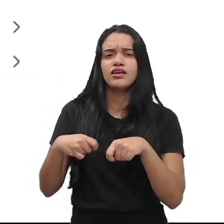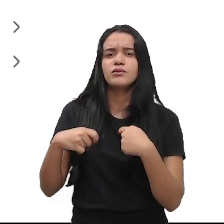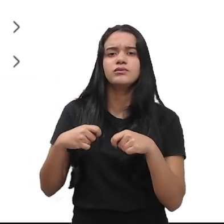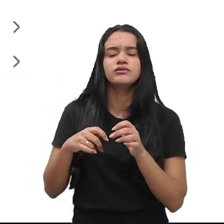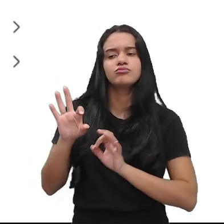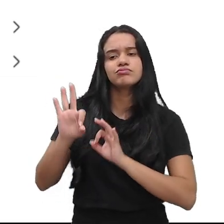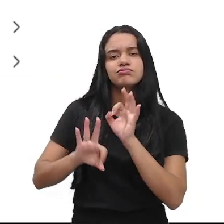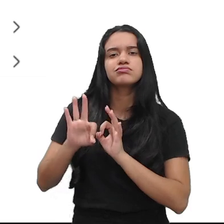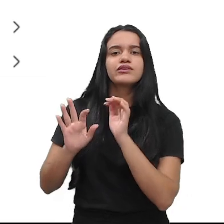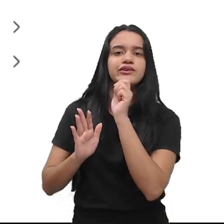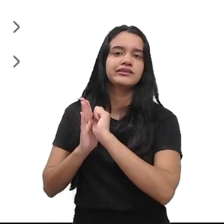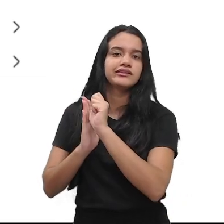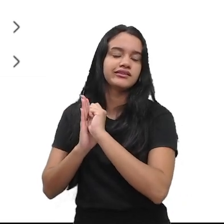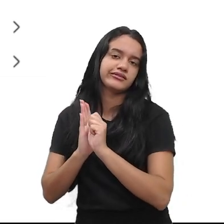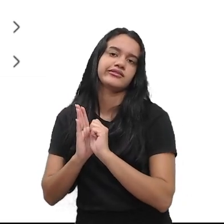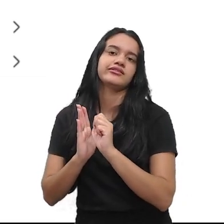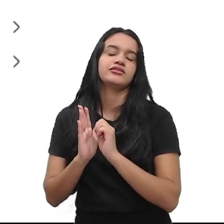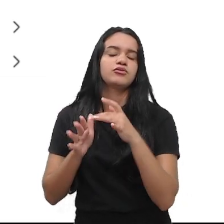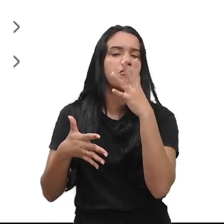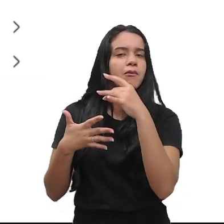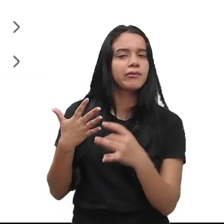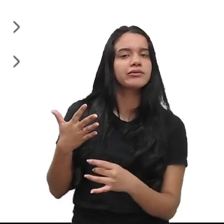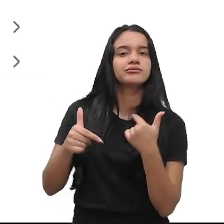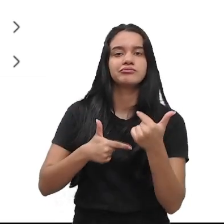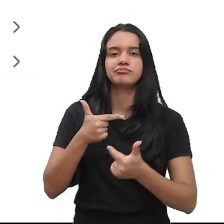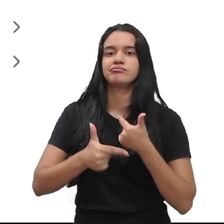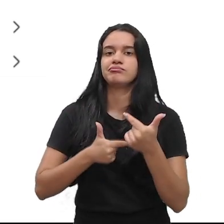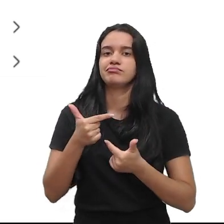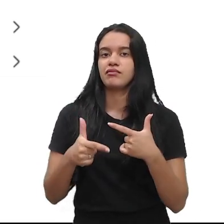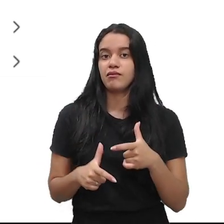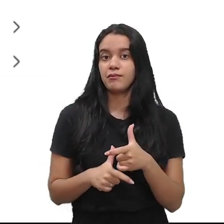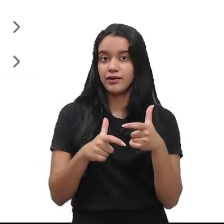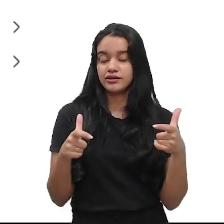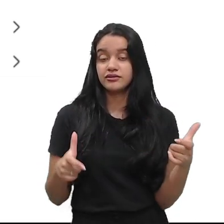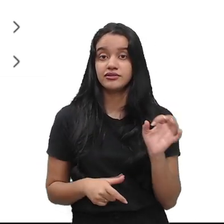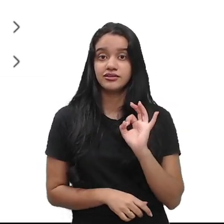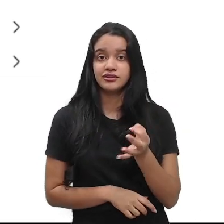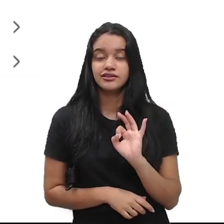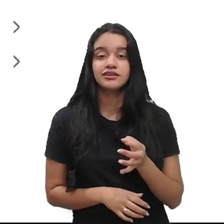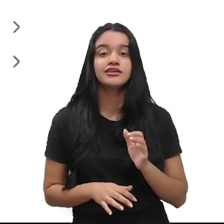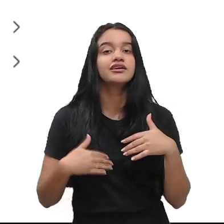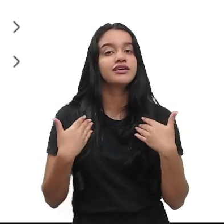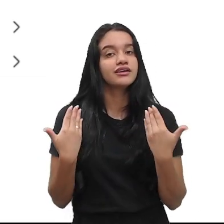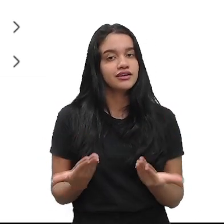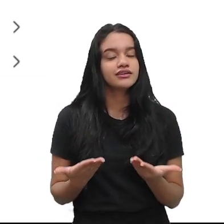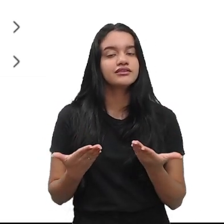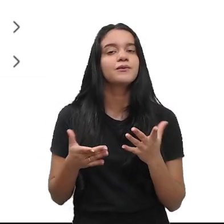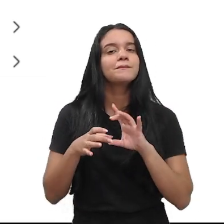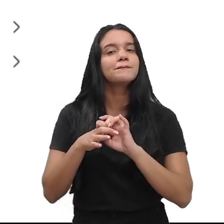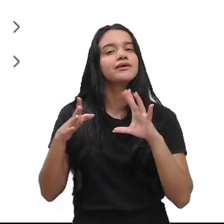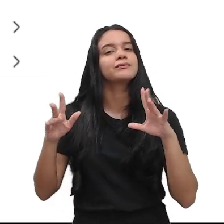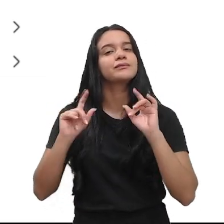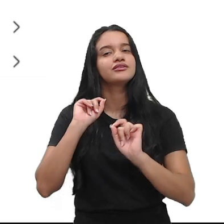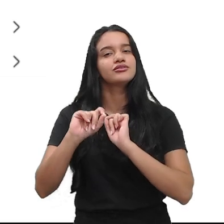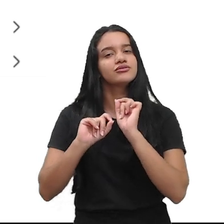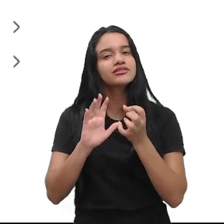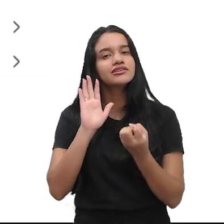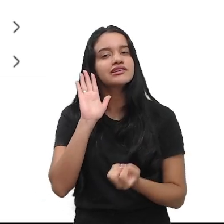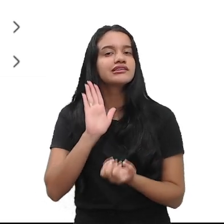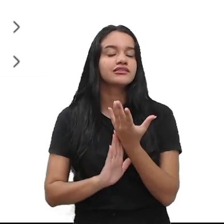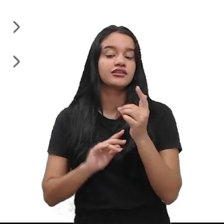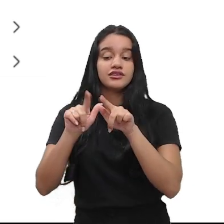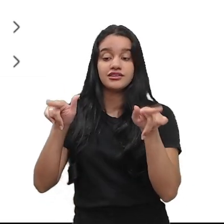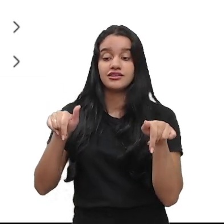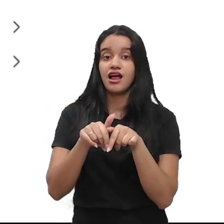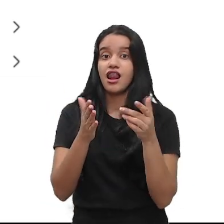os ajustes por escrito, enfim, tem um trabalho maior. Então, o Canva ele permite que a gente crie salas de aula